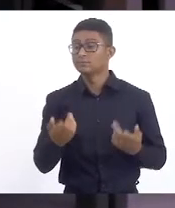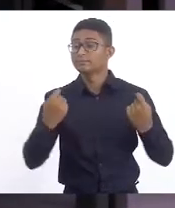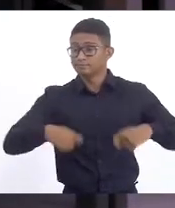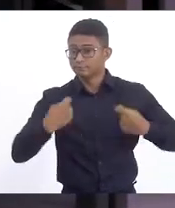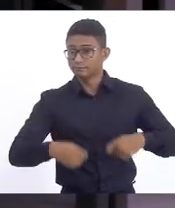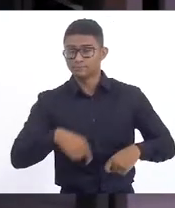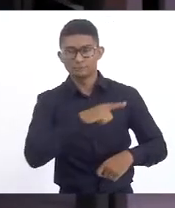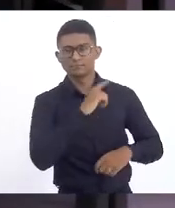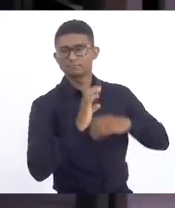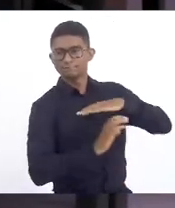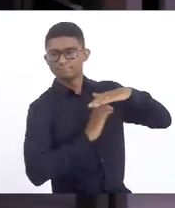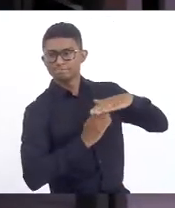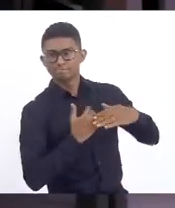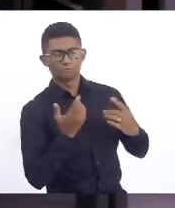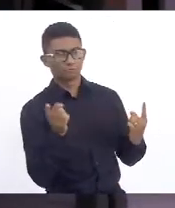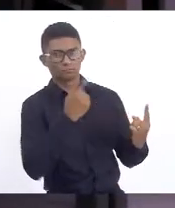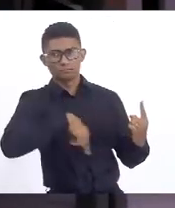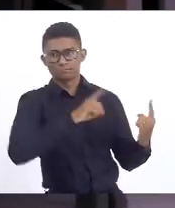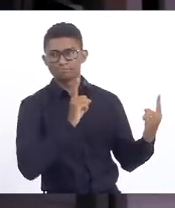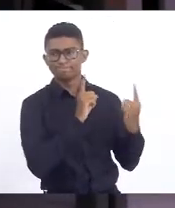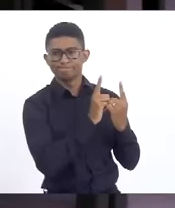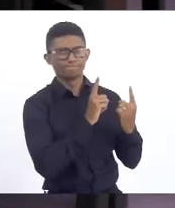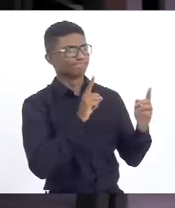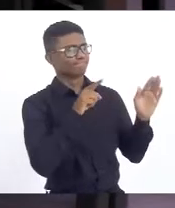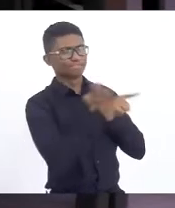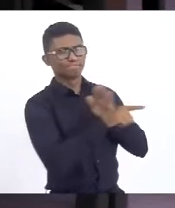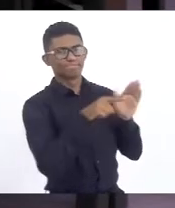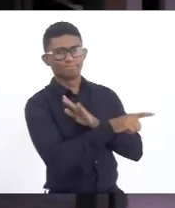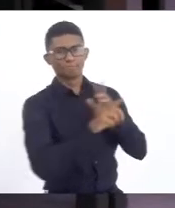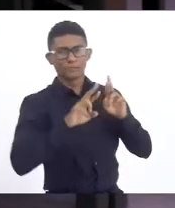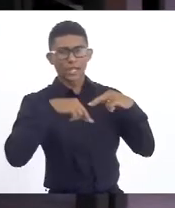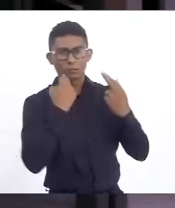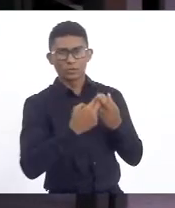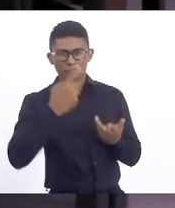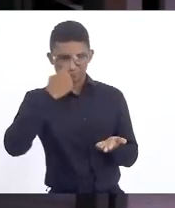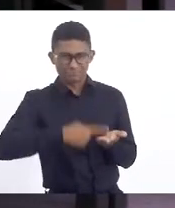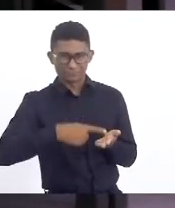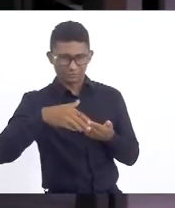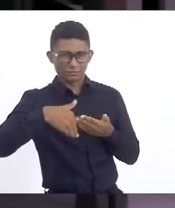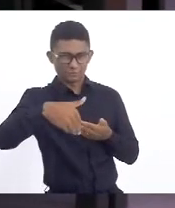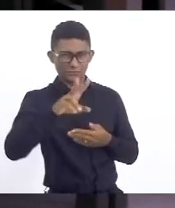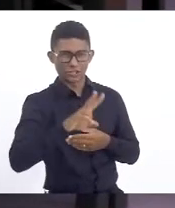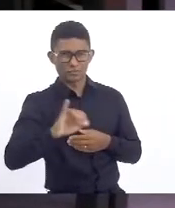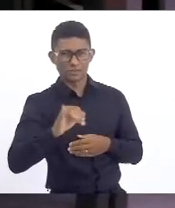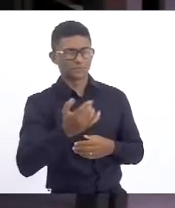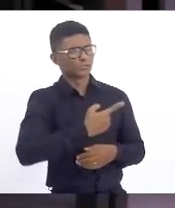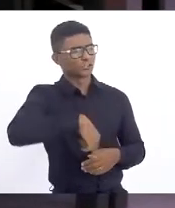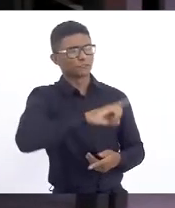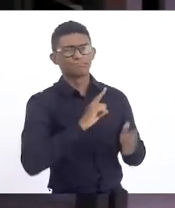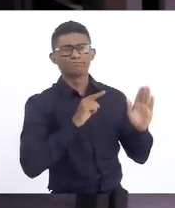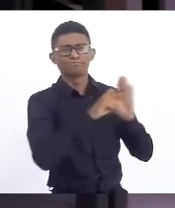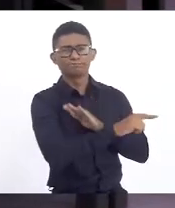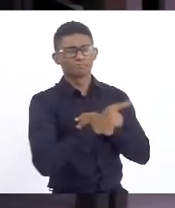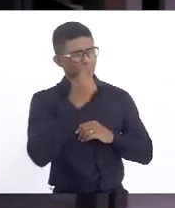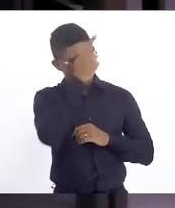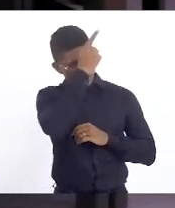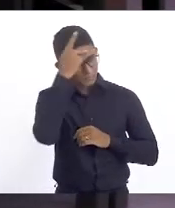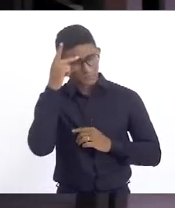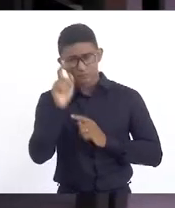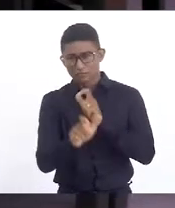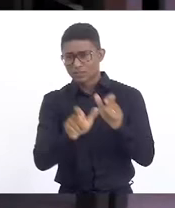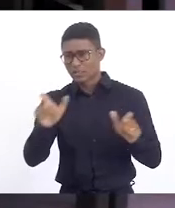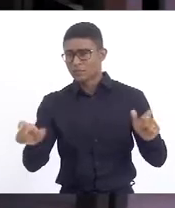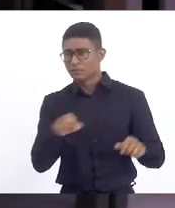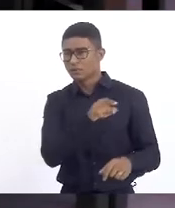futuramente, na reunião que vai estar marcada, que eu vou encaminhar. Qual é a quantidade de água por habitante para que ele possa sobreviver